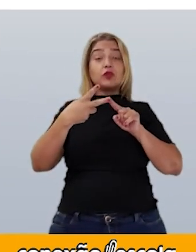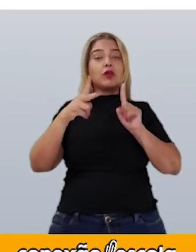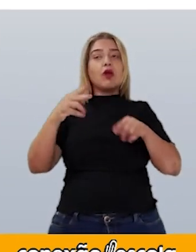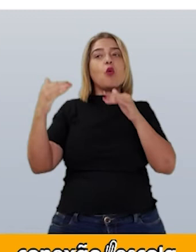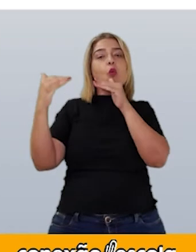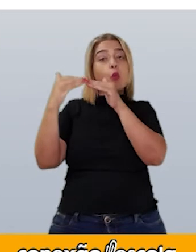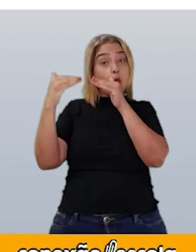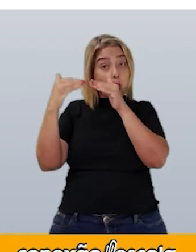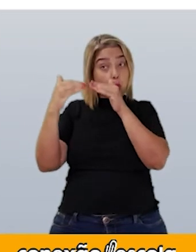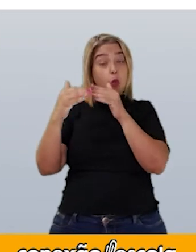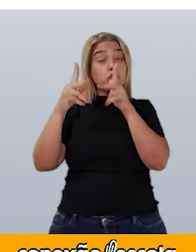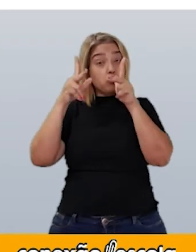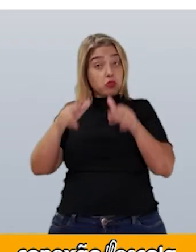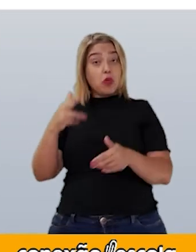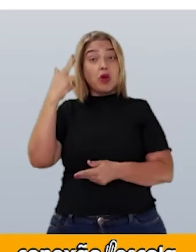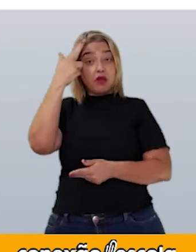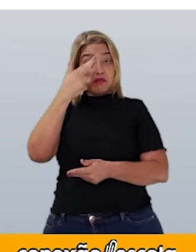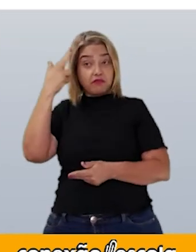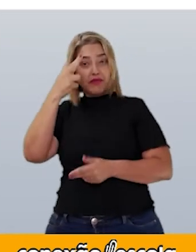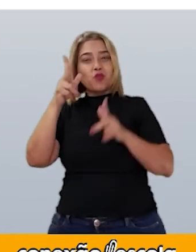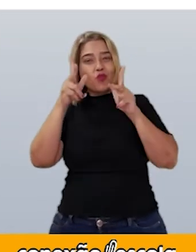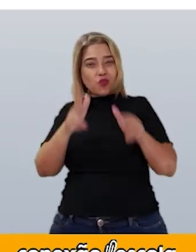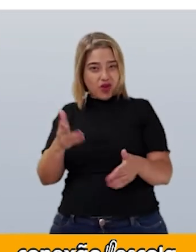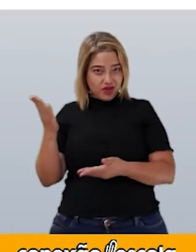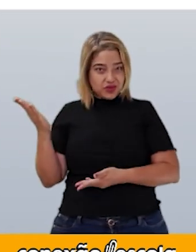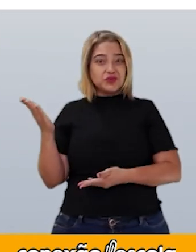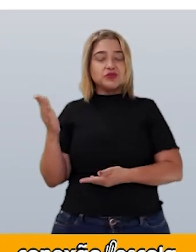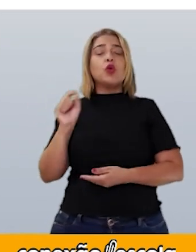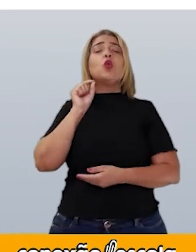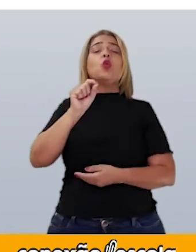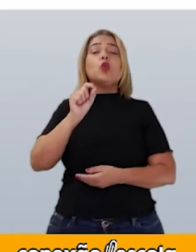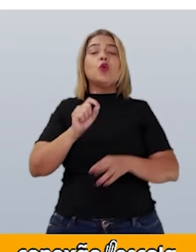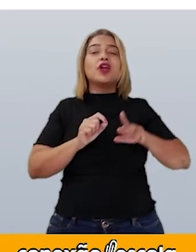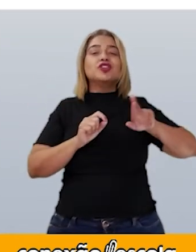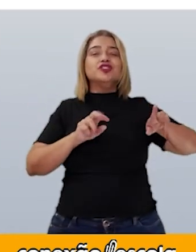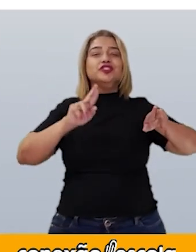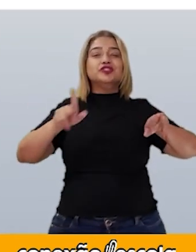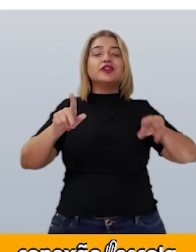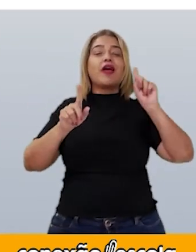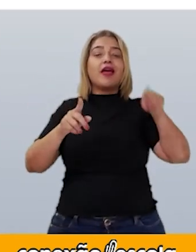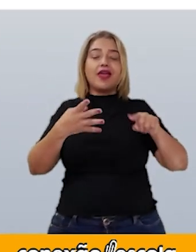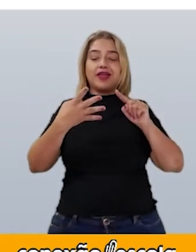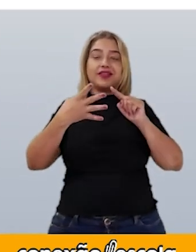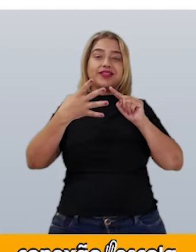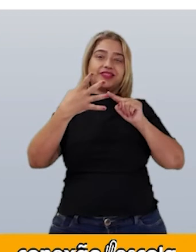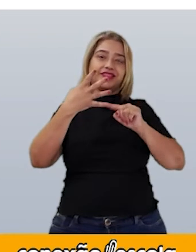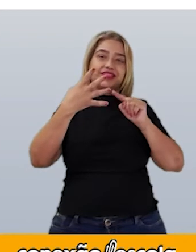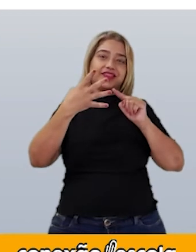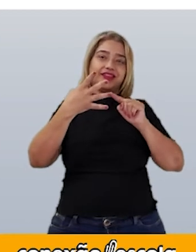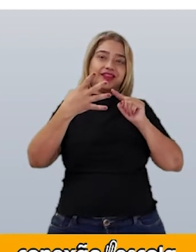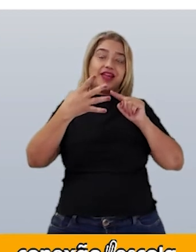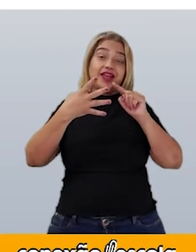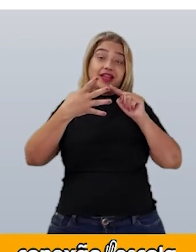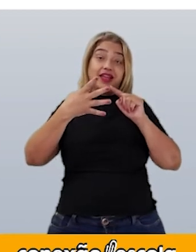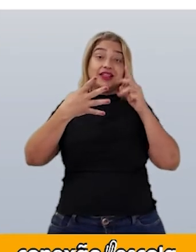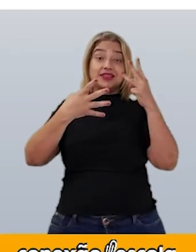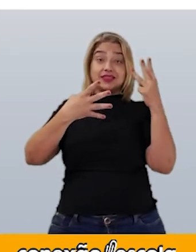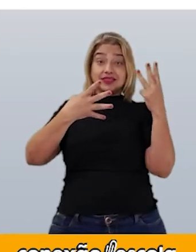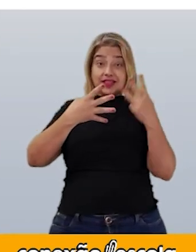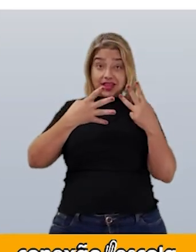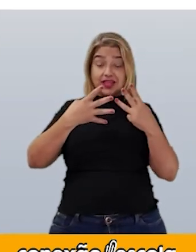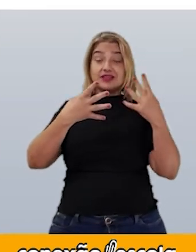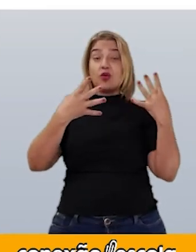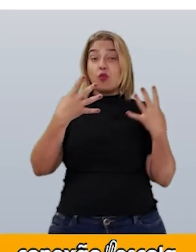sobre esse cartoon. O que acontece de maneira diferente nos textos dos usuários 3 e 4, onde eles